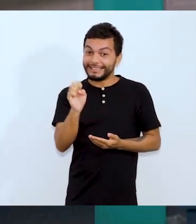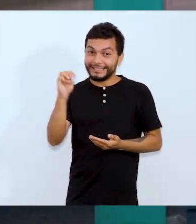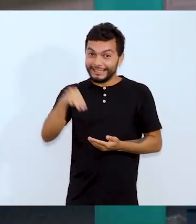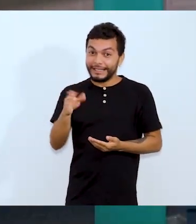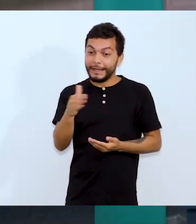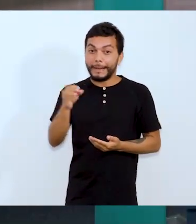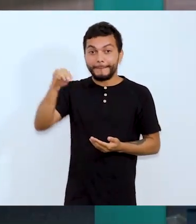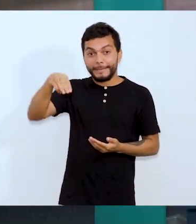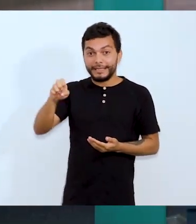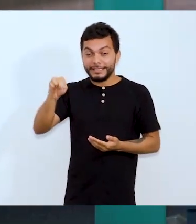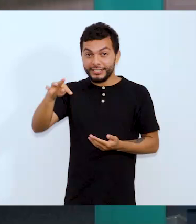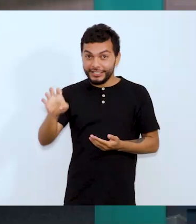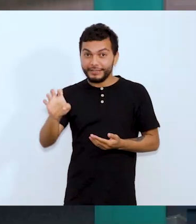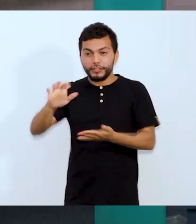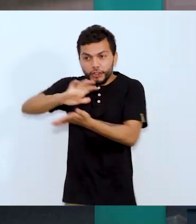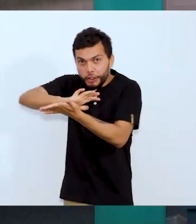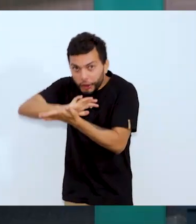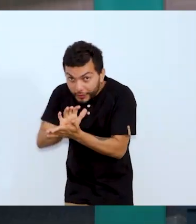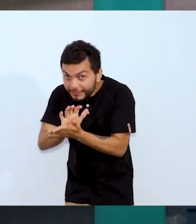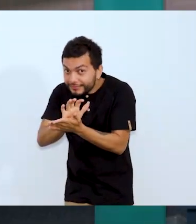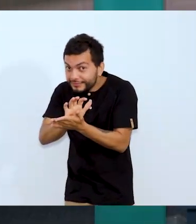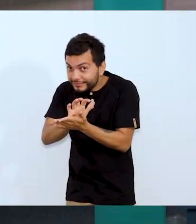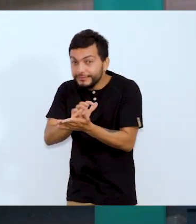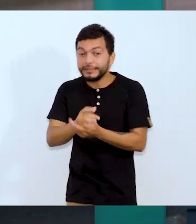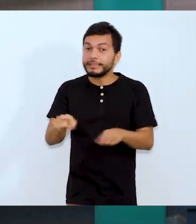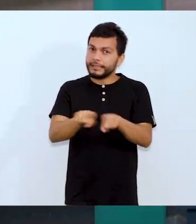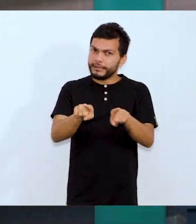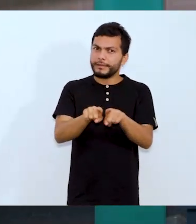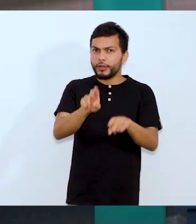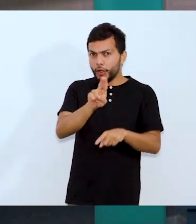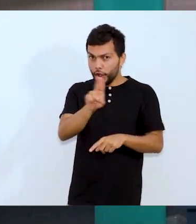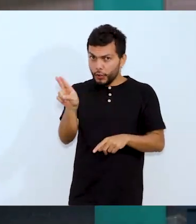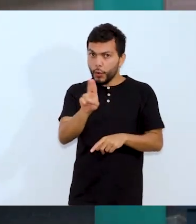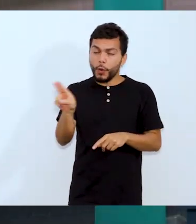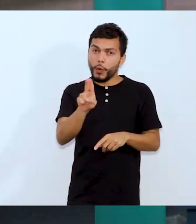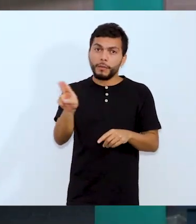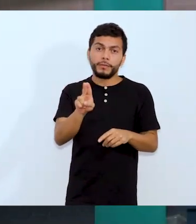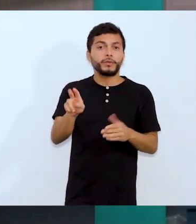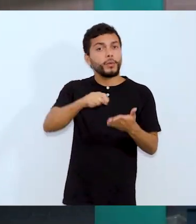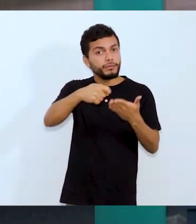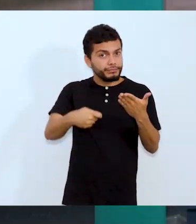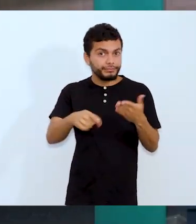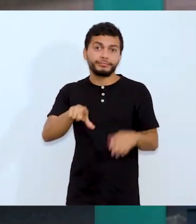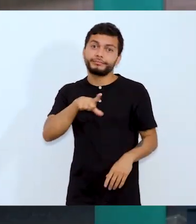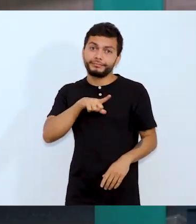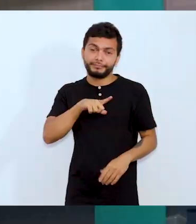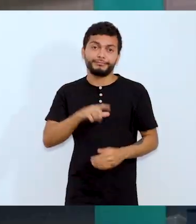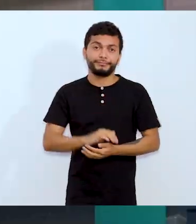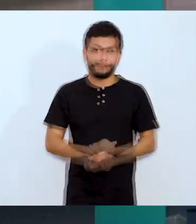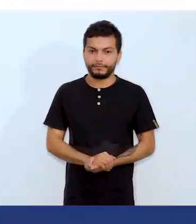sementes, destroem, e no próprio nome do autor, Andreus Amauric.